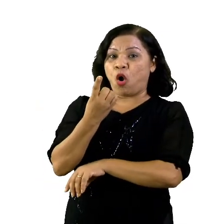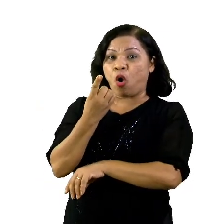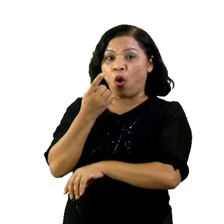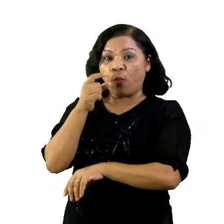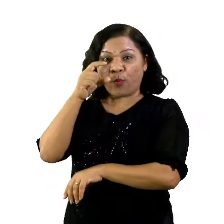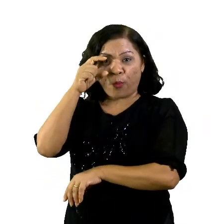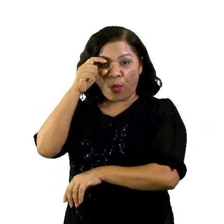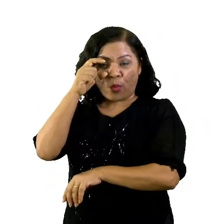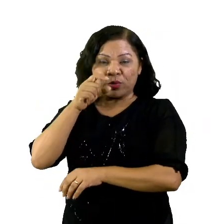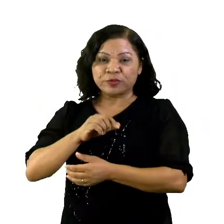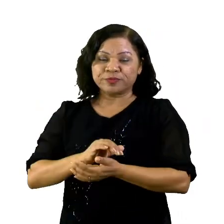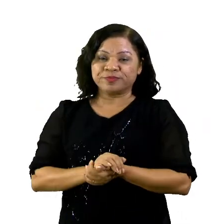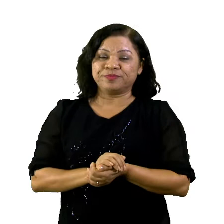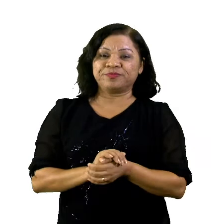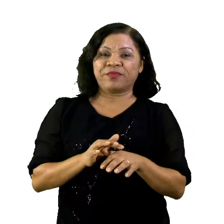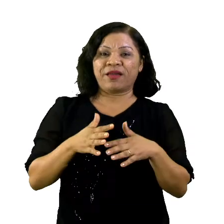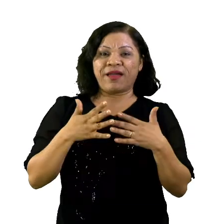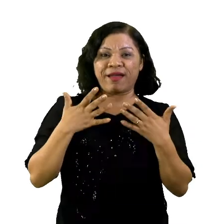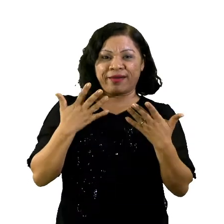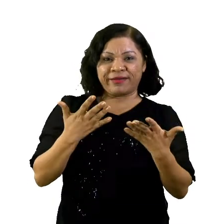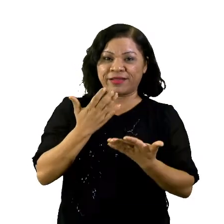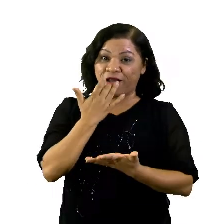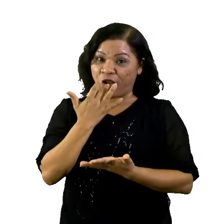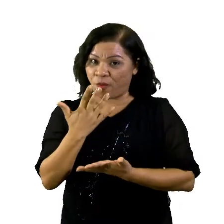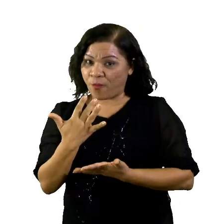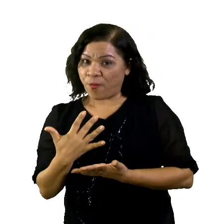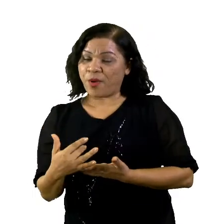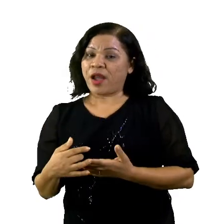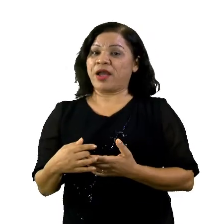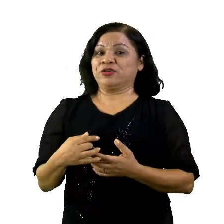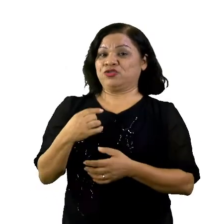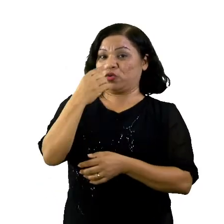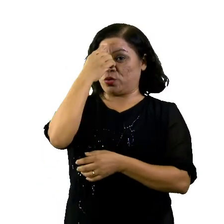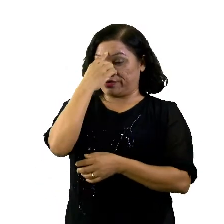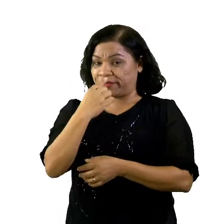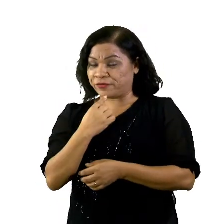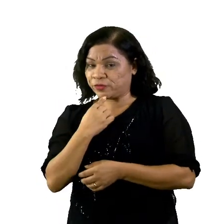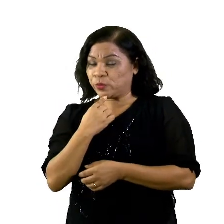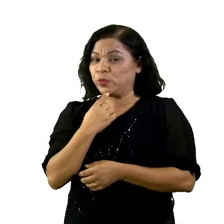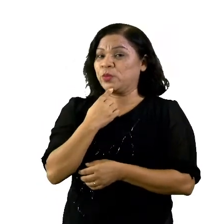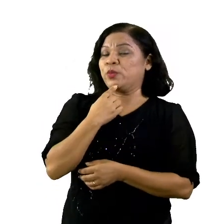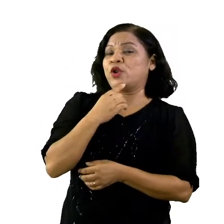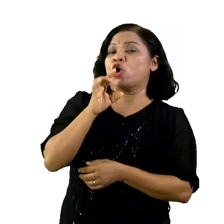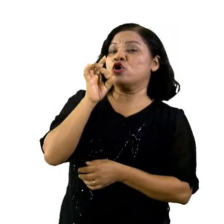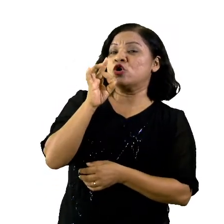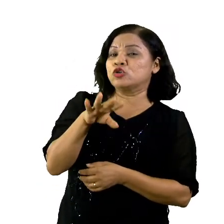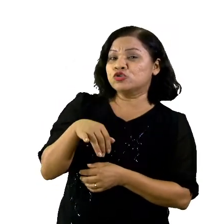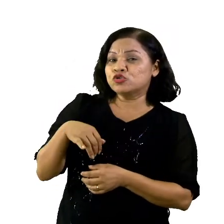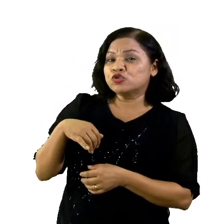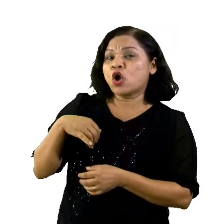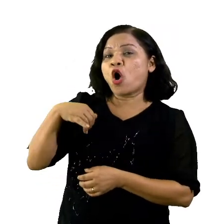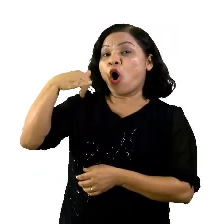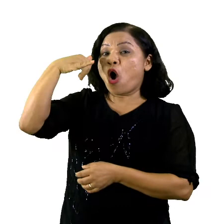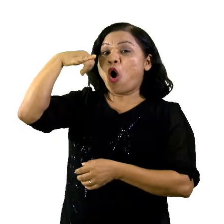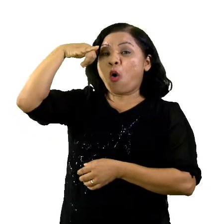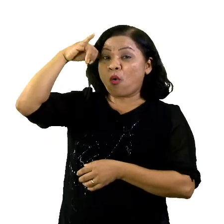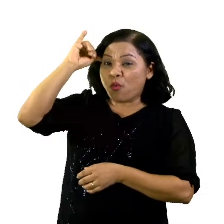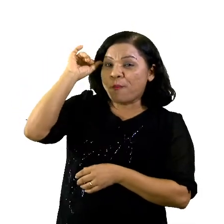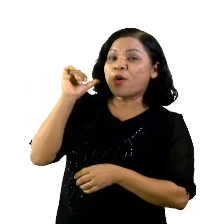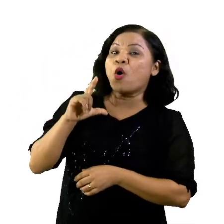às cores do quadro, conseguimos notar que apenas o boi tem uma saia em volta que